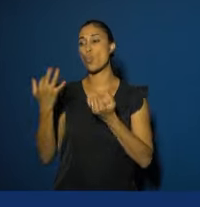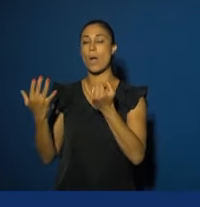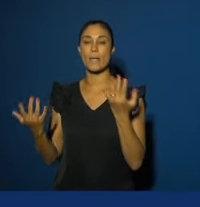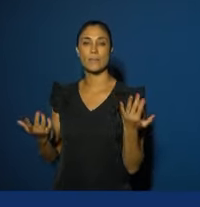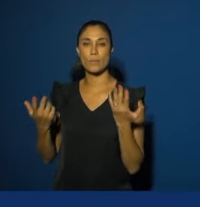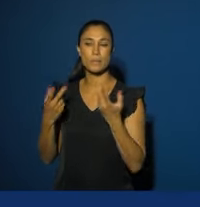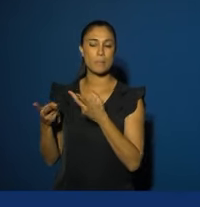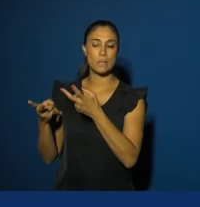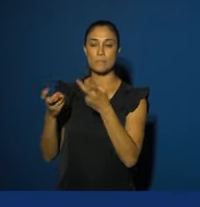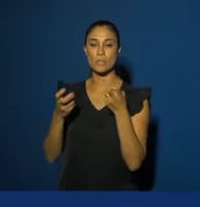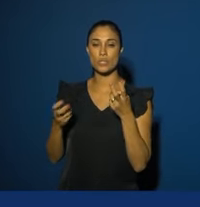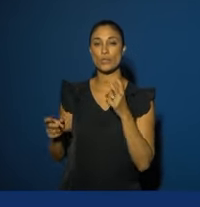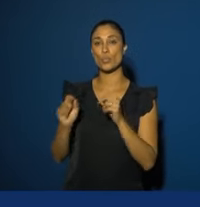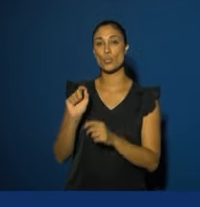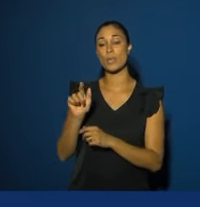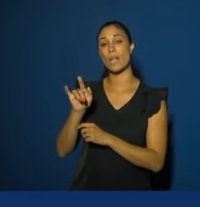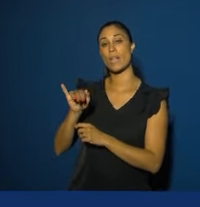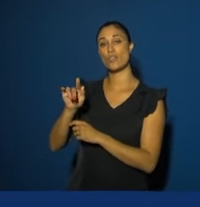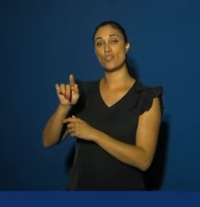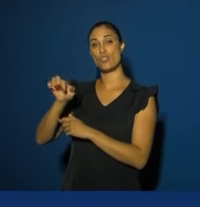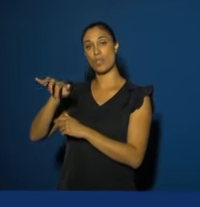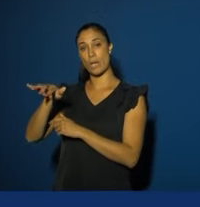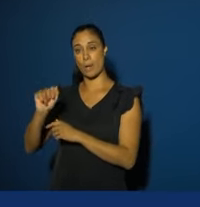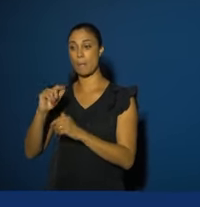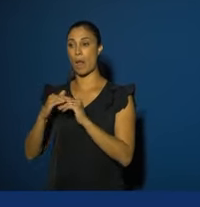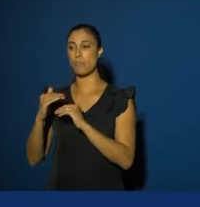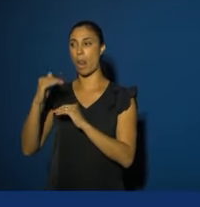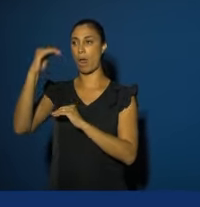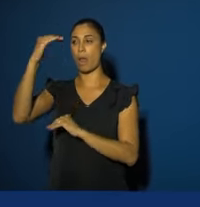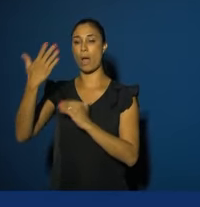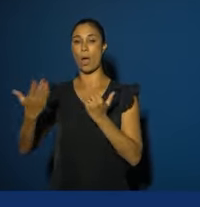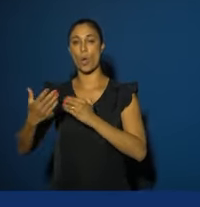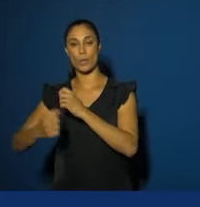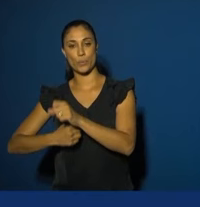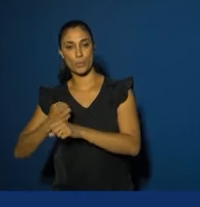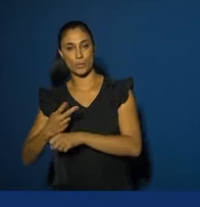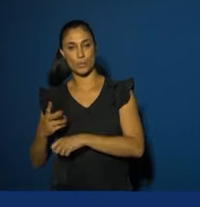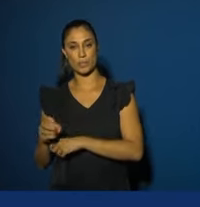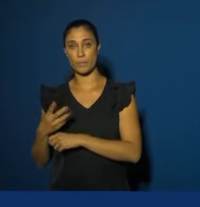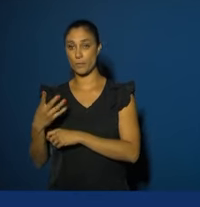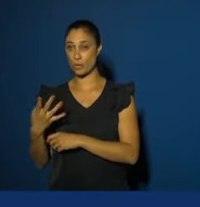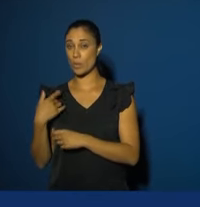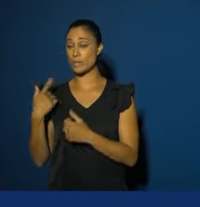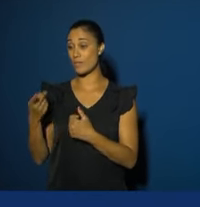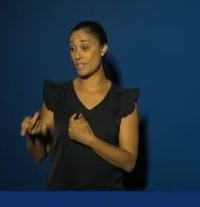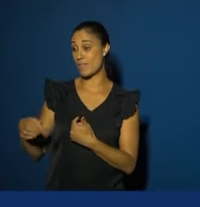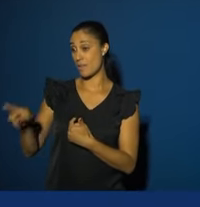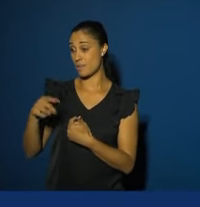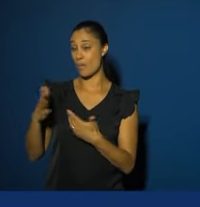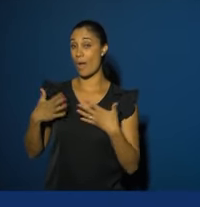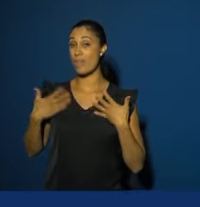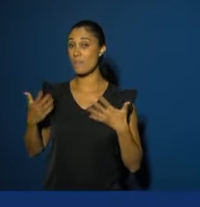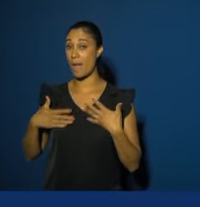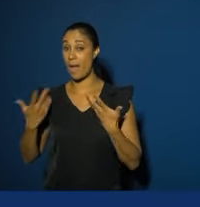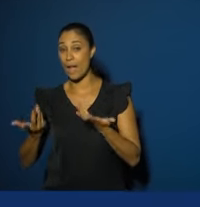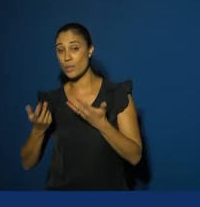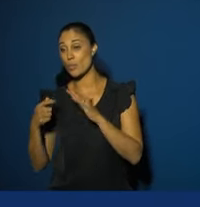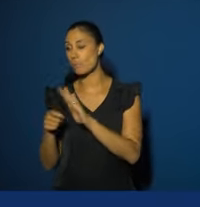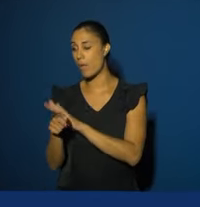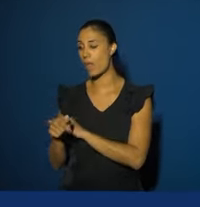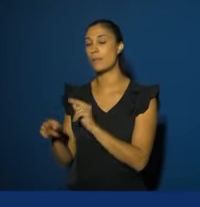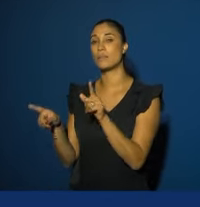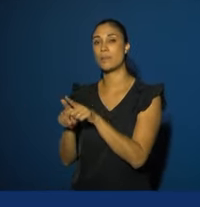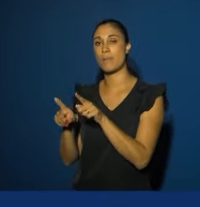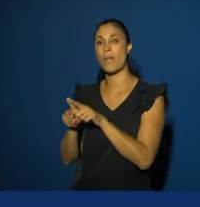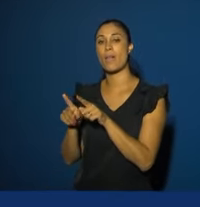perspectivas da egia para crescimento agora nesse ano de 24 e se vocês estão animados com esses ativos que estão vindo a